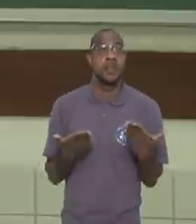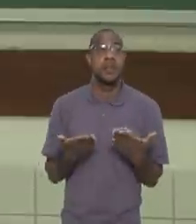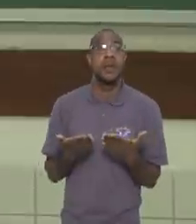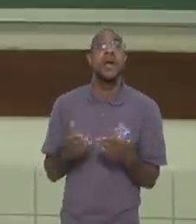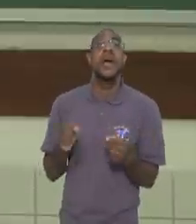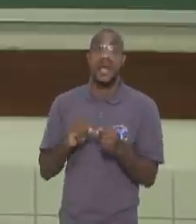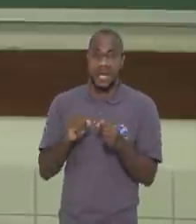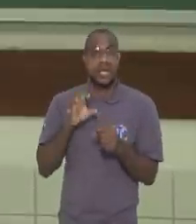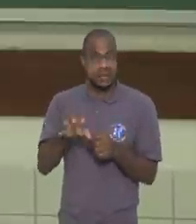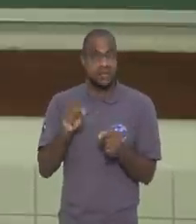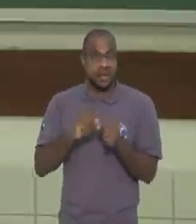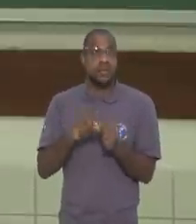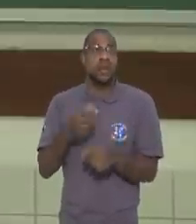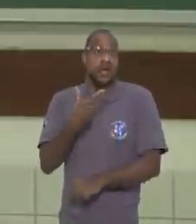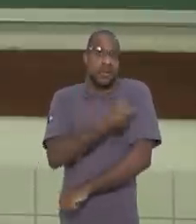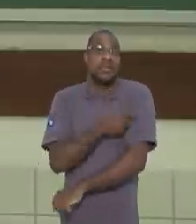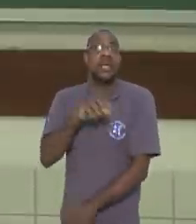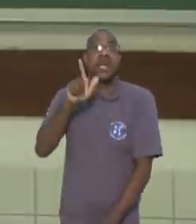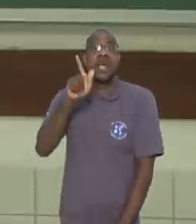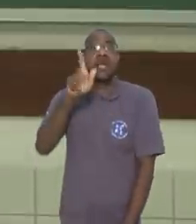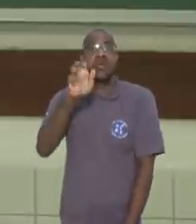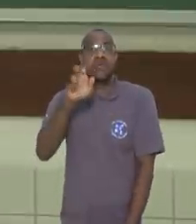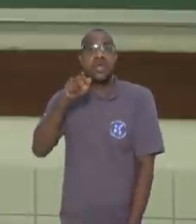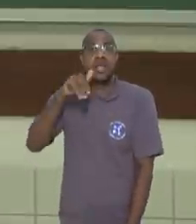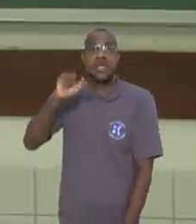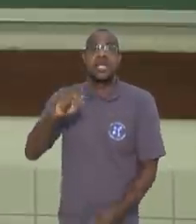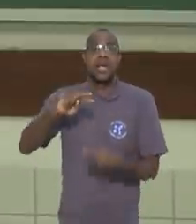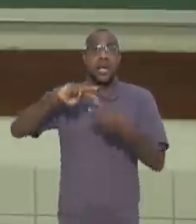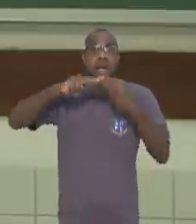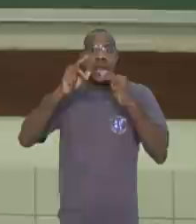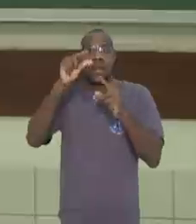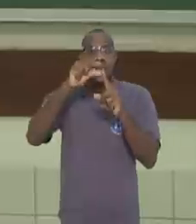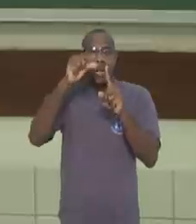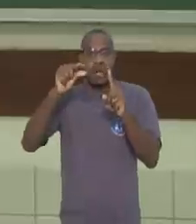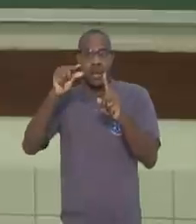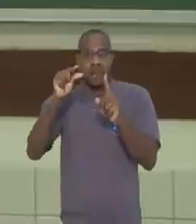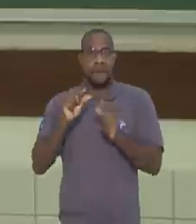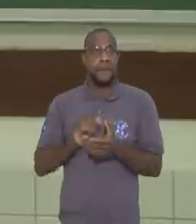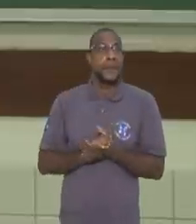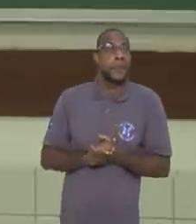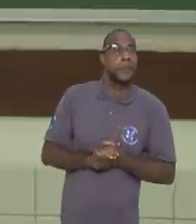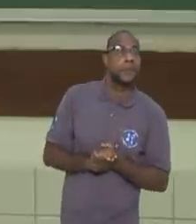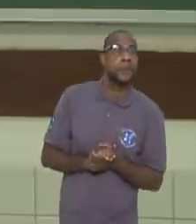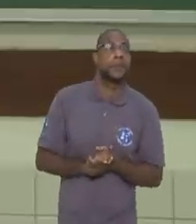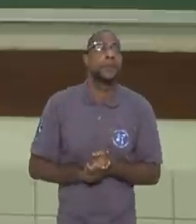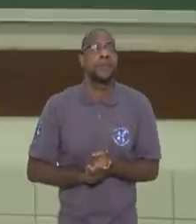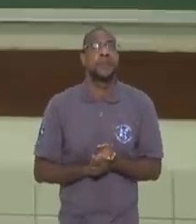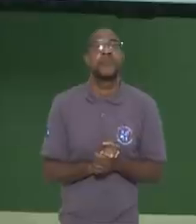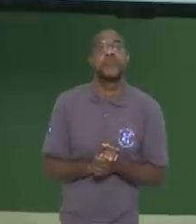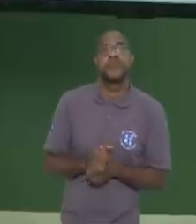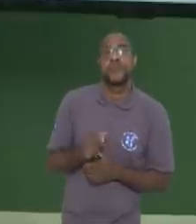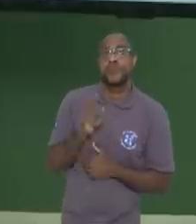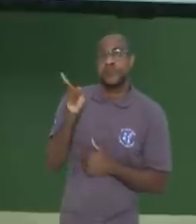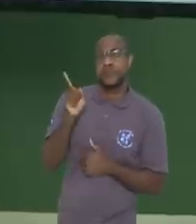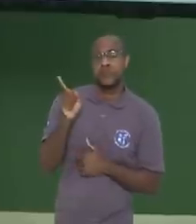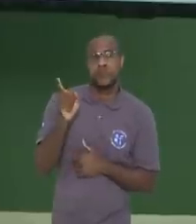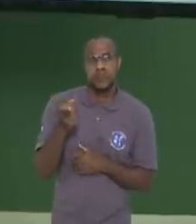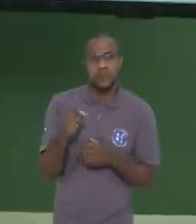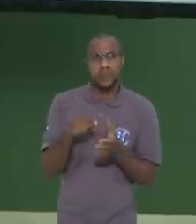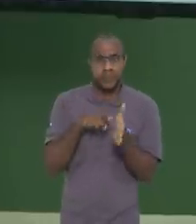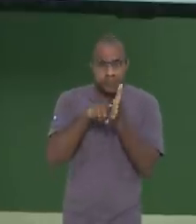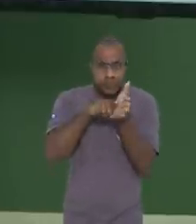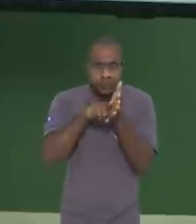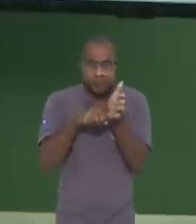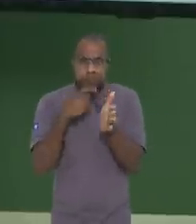vacina gênica, tá? Deu para entender a diferença? Mais uma notícia aqui, ó, um pouquinho diferente agora. Pesquisadores